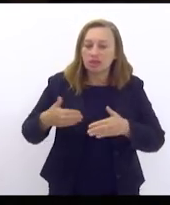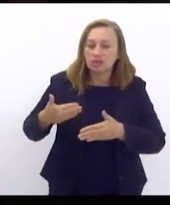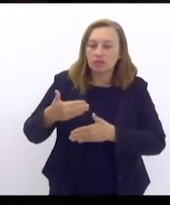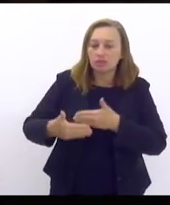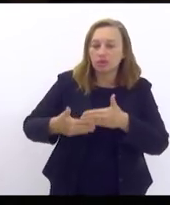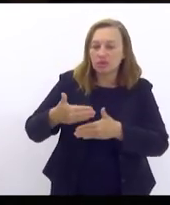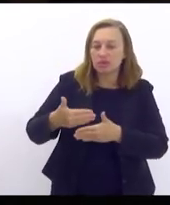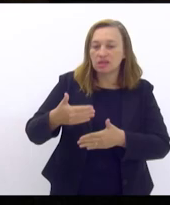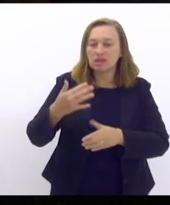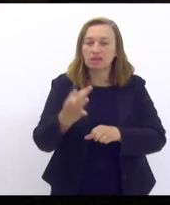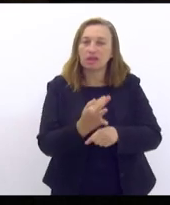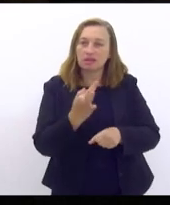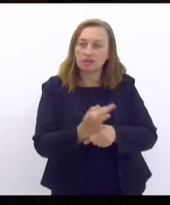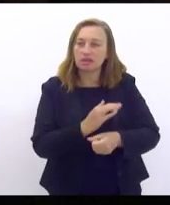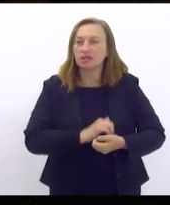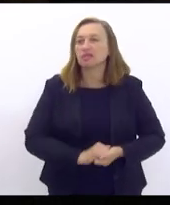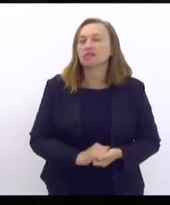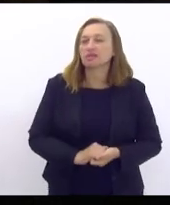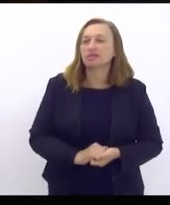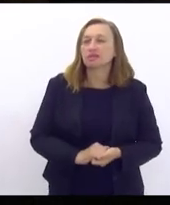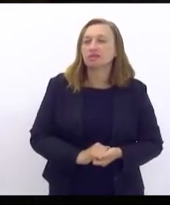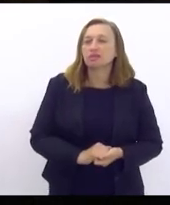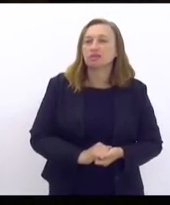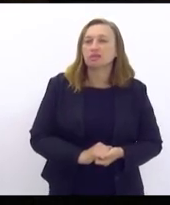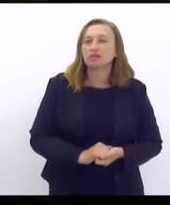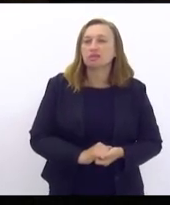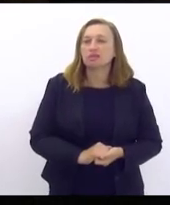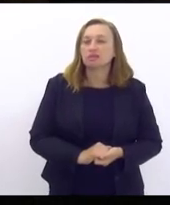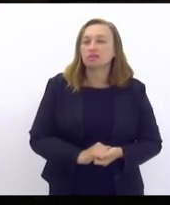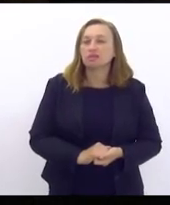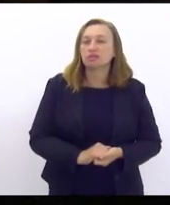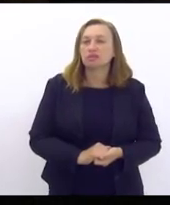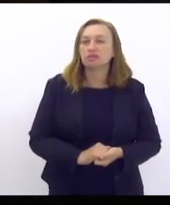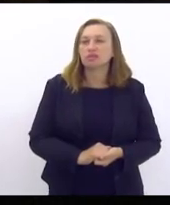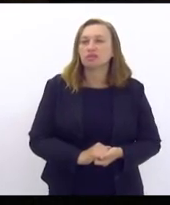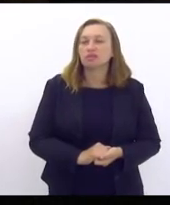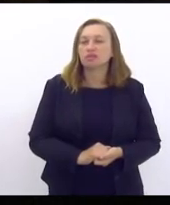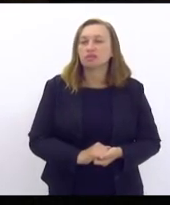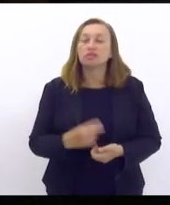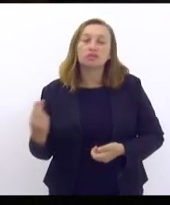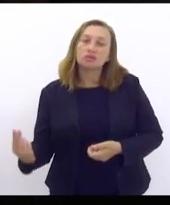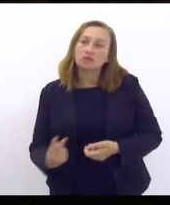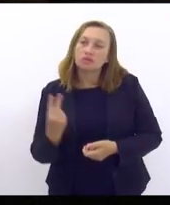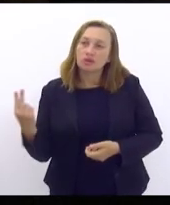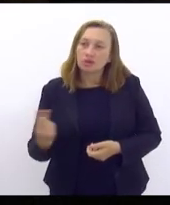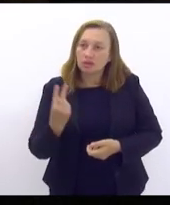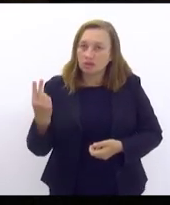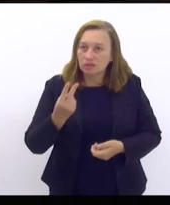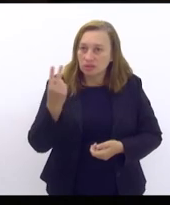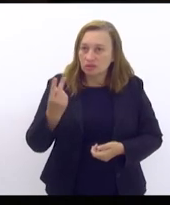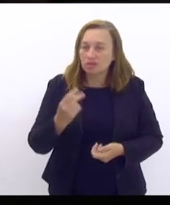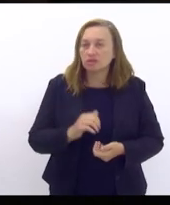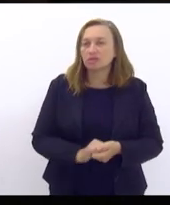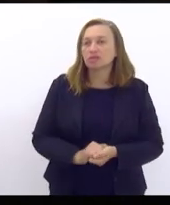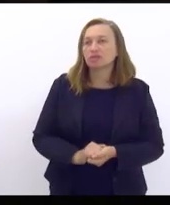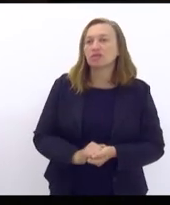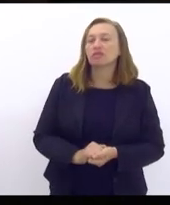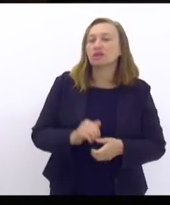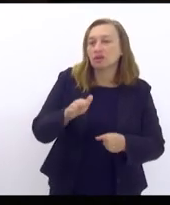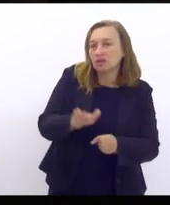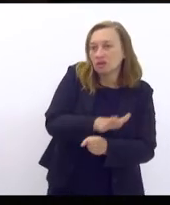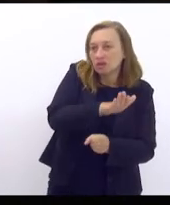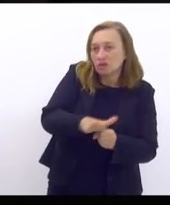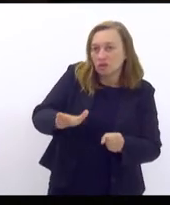da resistência e, sobretudo, que valoriza o que a Feira de São